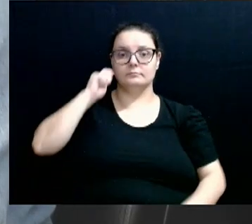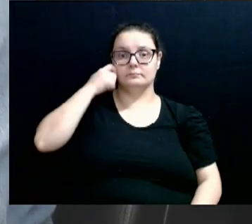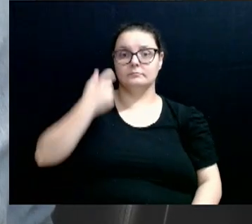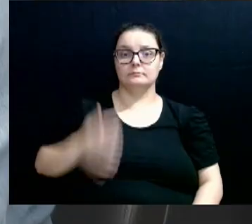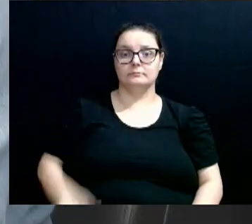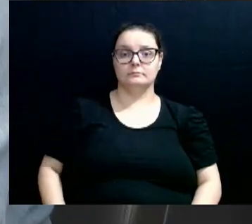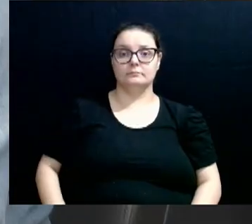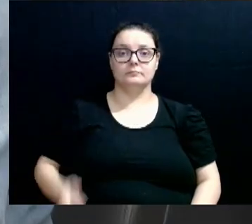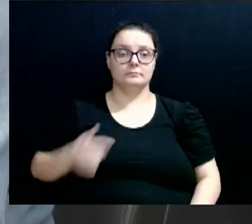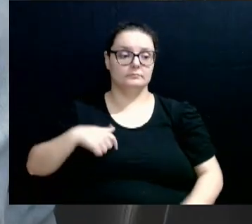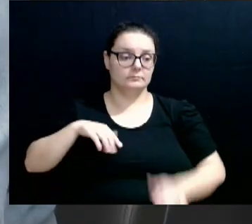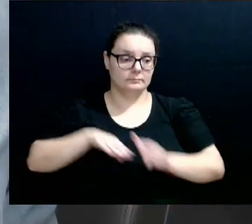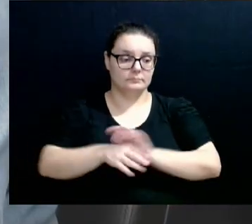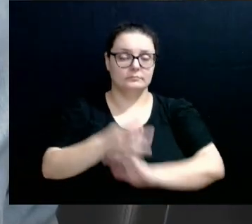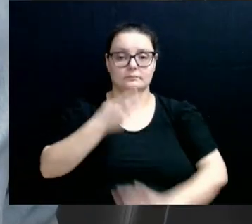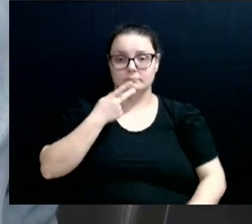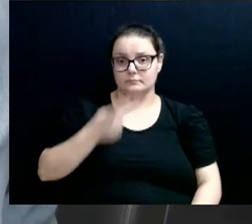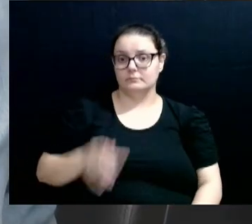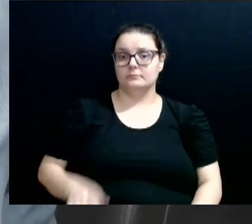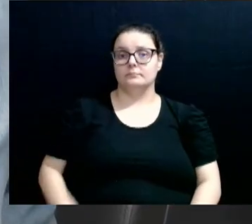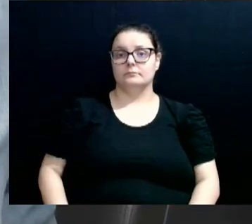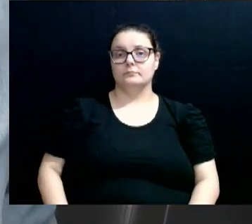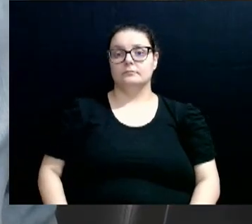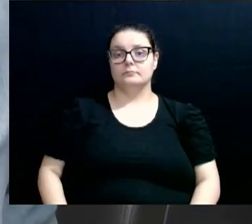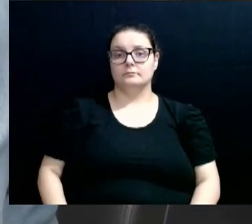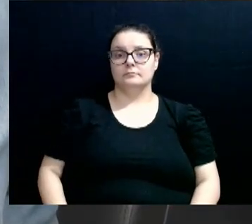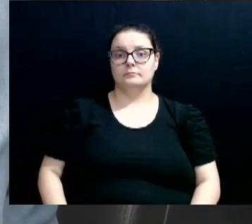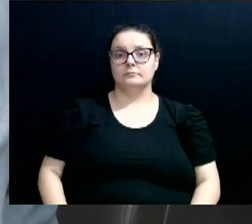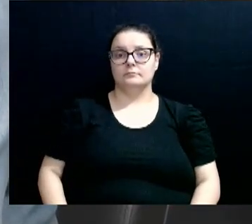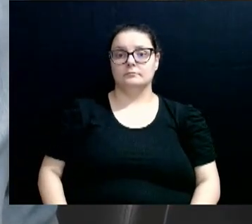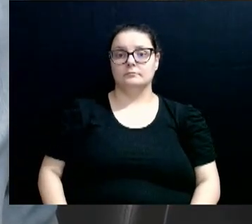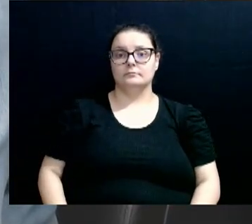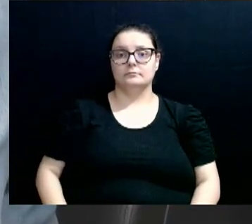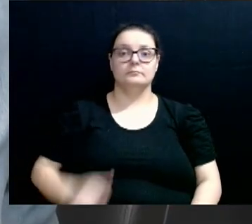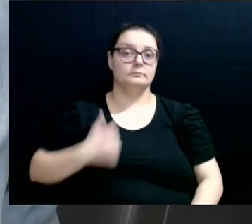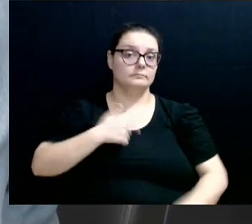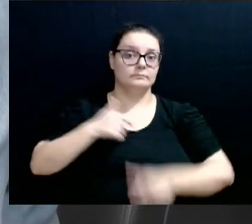né, que a gente tem que trabalhar dobrado